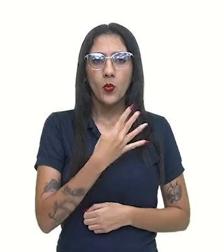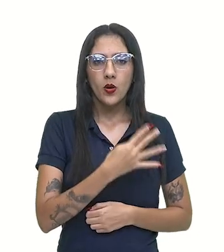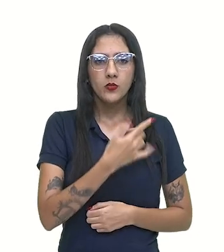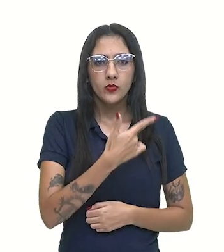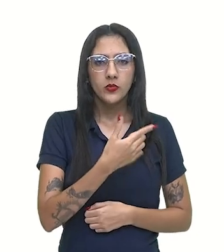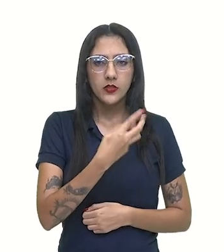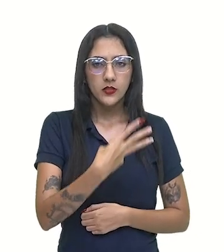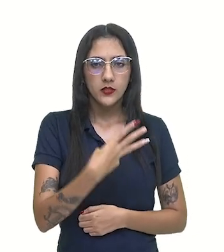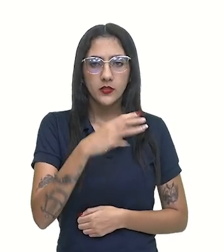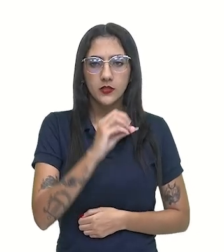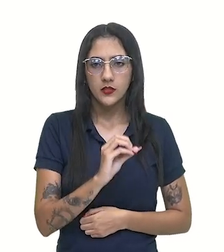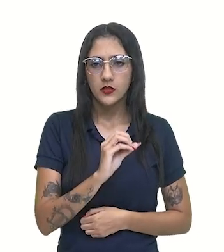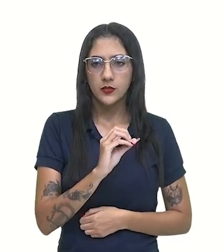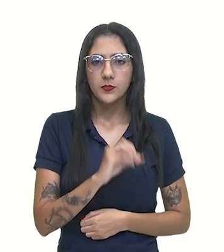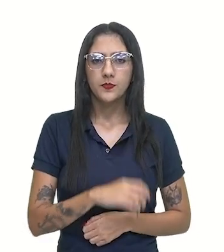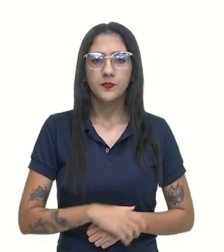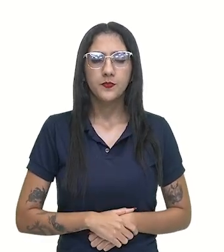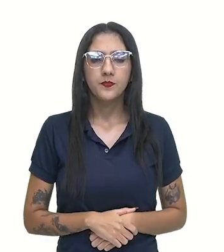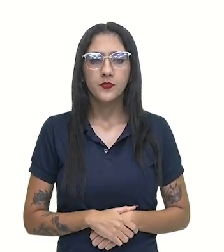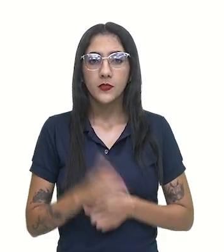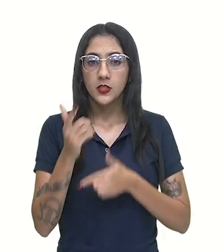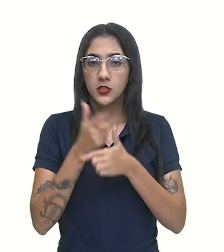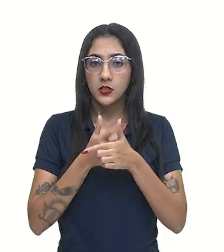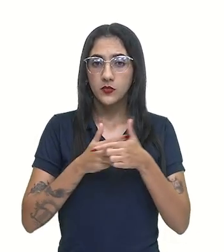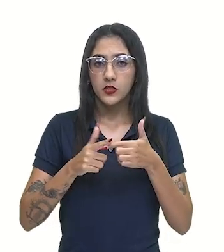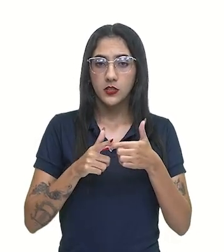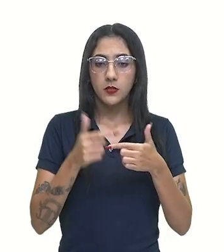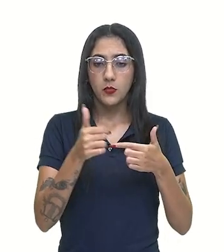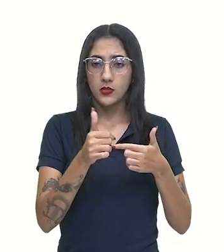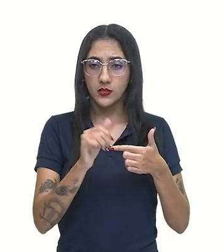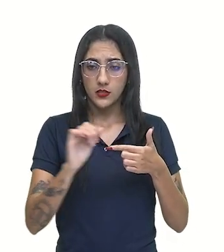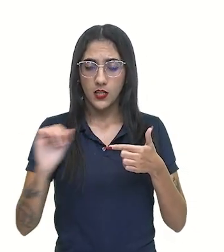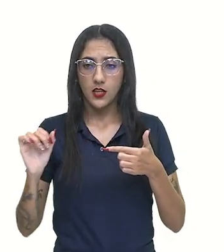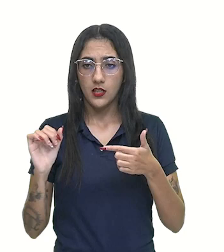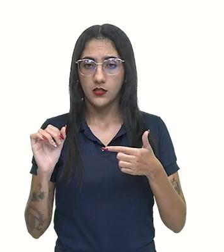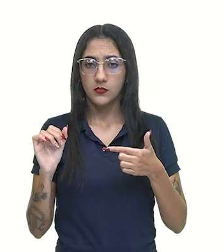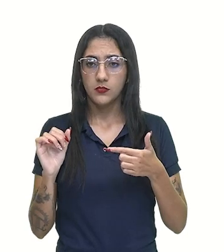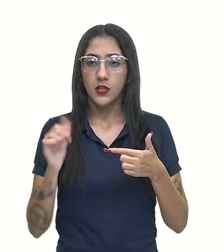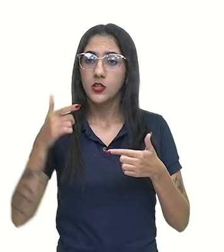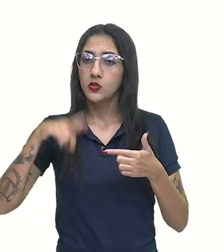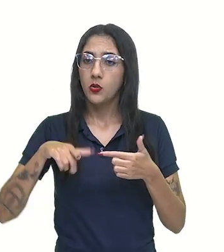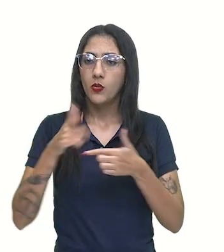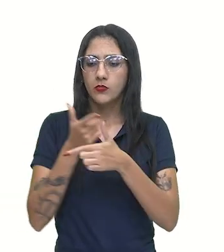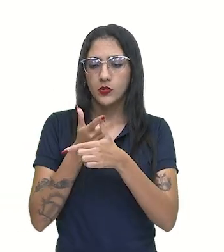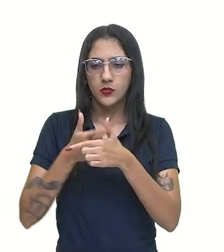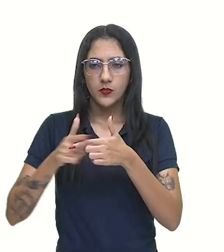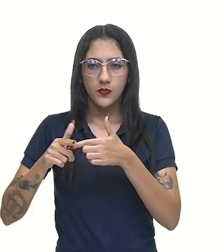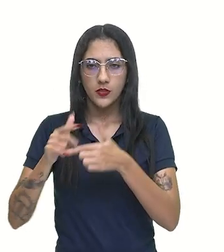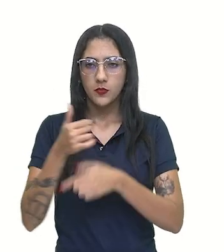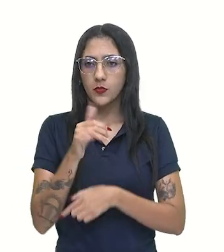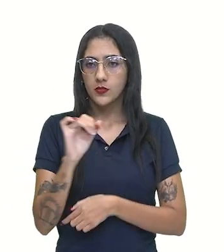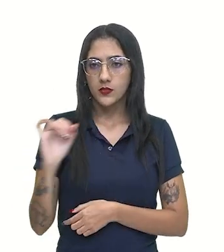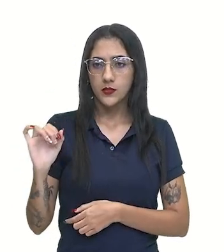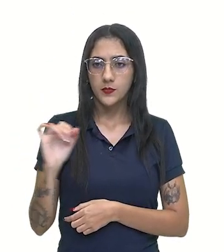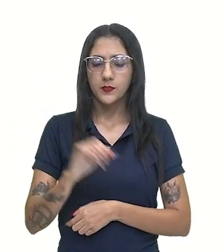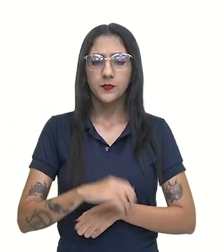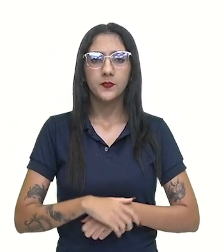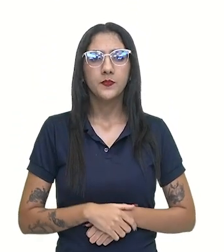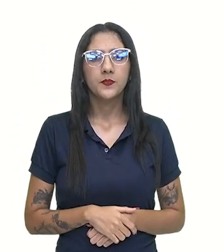4.230. A gente vai dividir uma vez por 100, 2 vezes por 100.